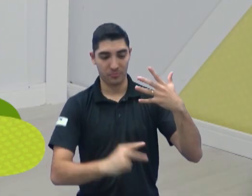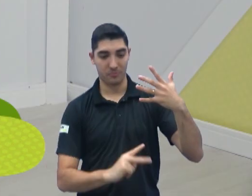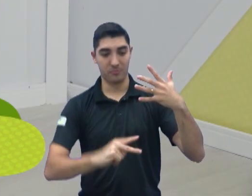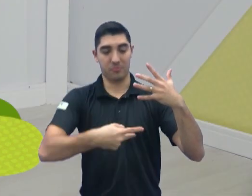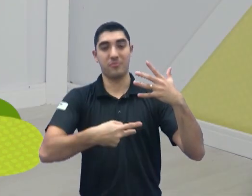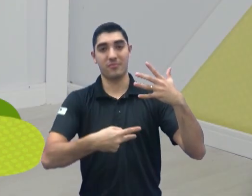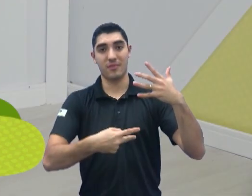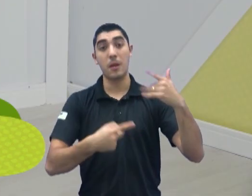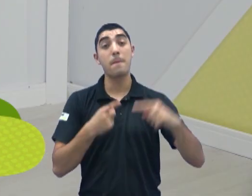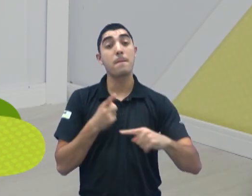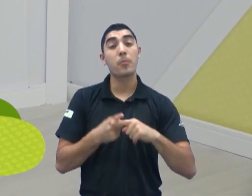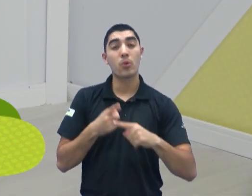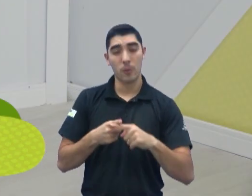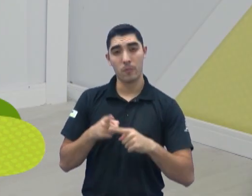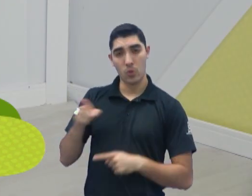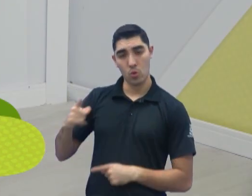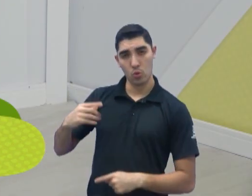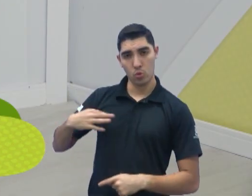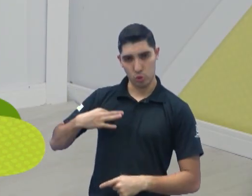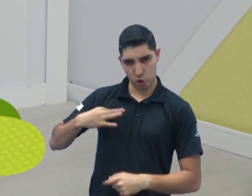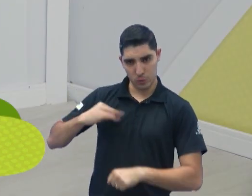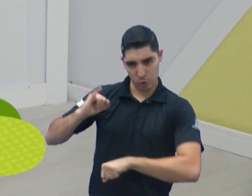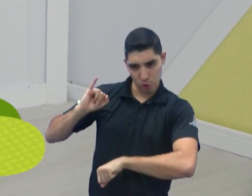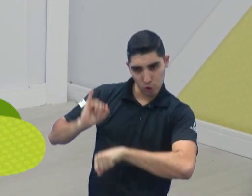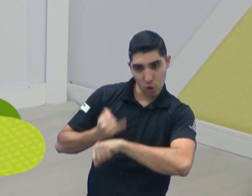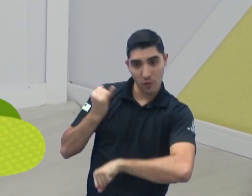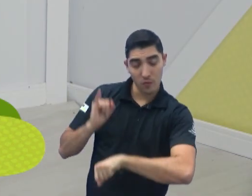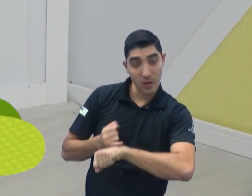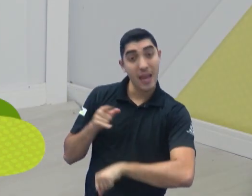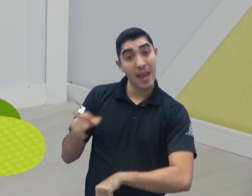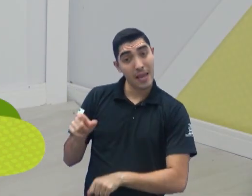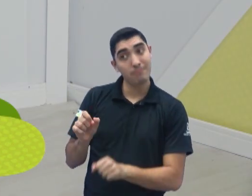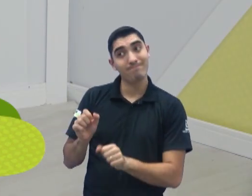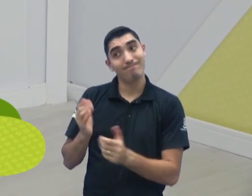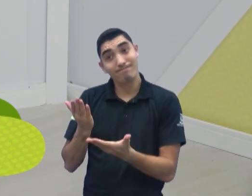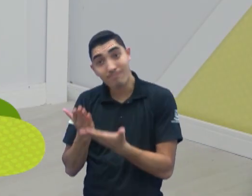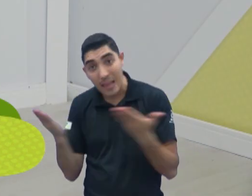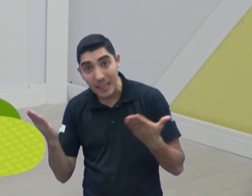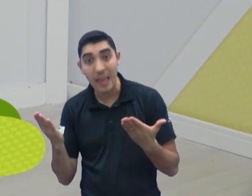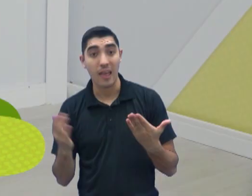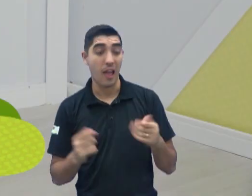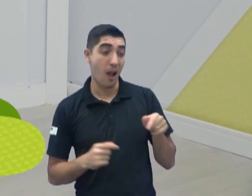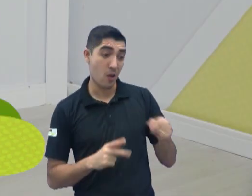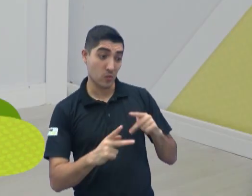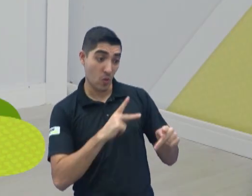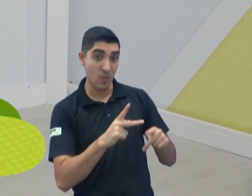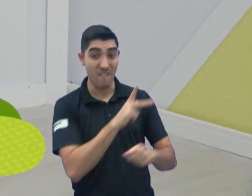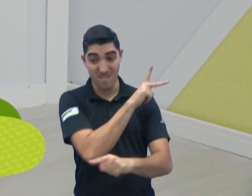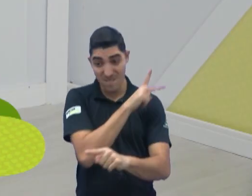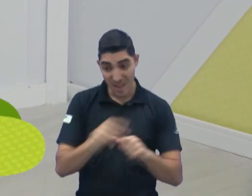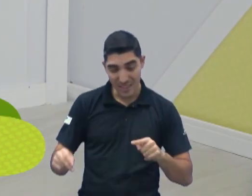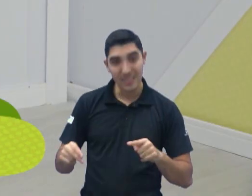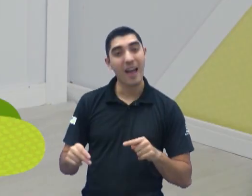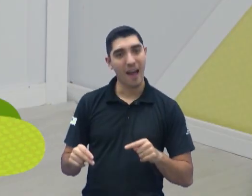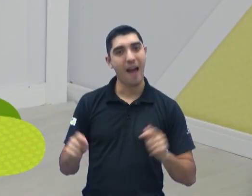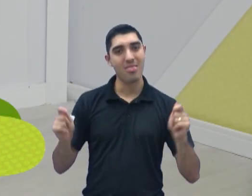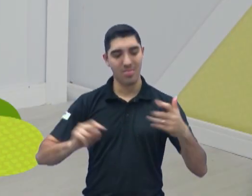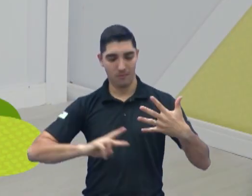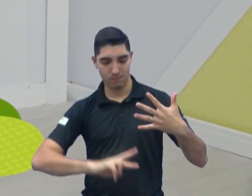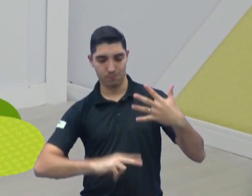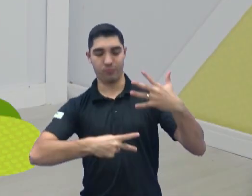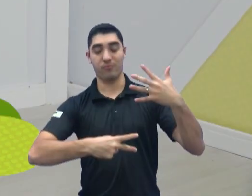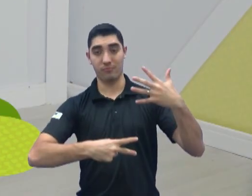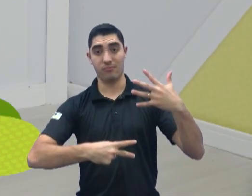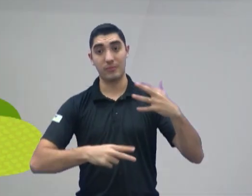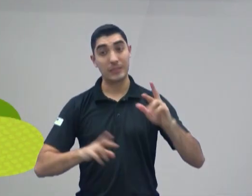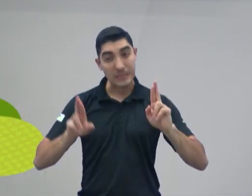o Joinville precisa perder e o São José ganhar, aí o São José sai da zona da degola. Se vier a vitória, vai ser muito bom, hein,